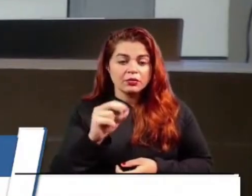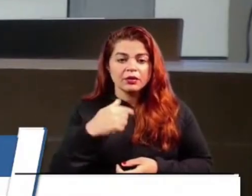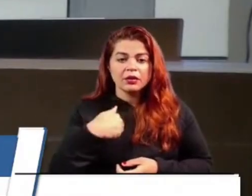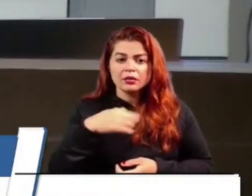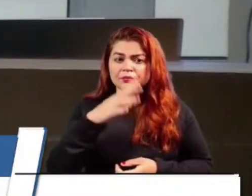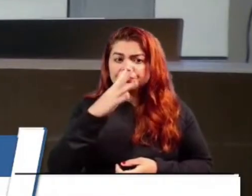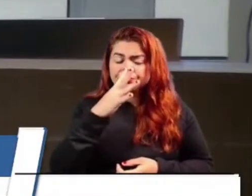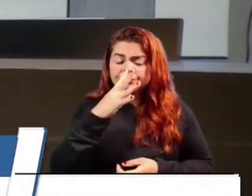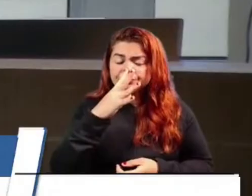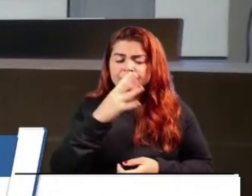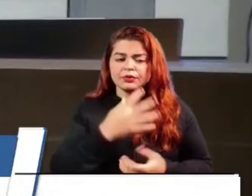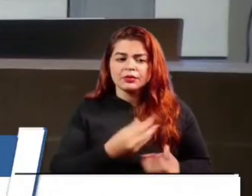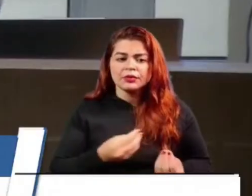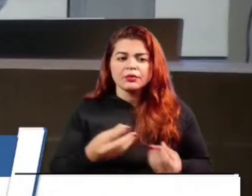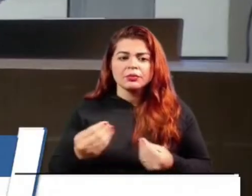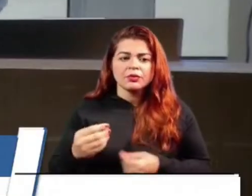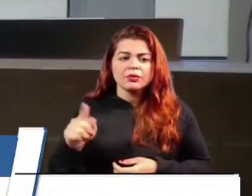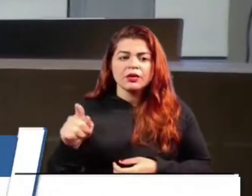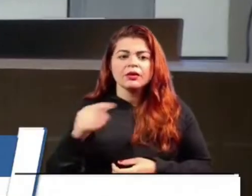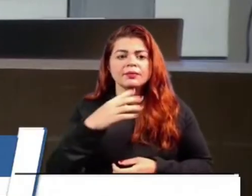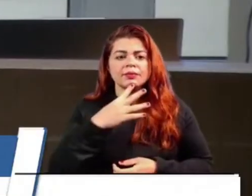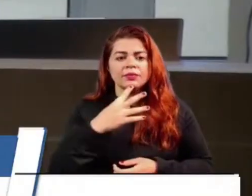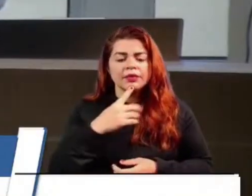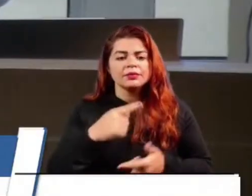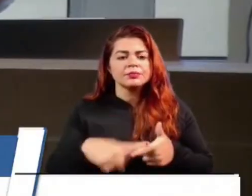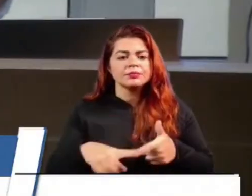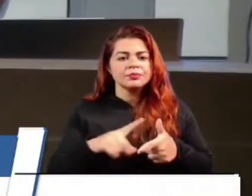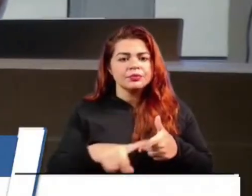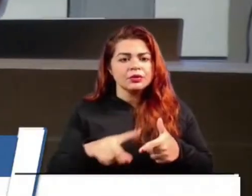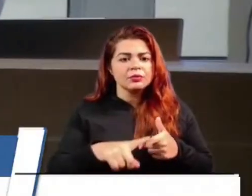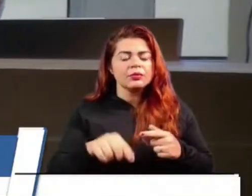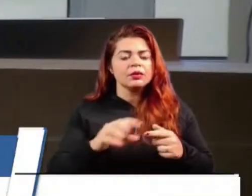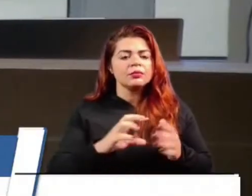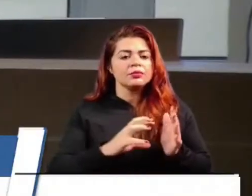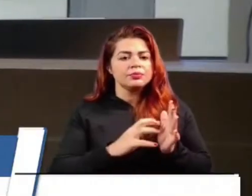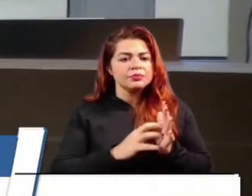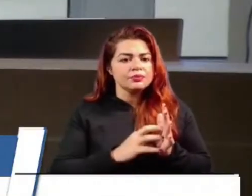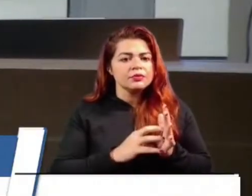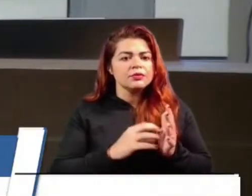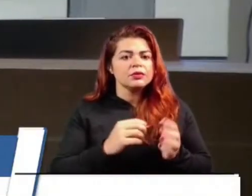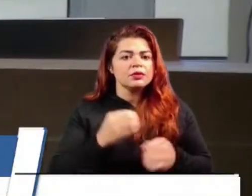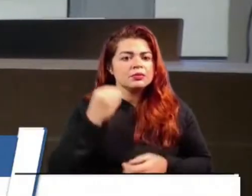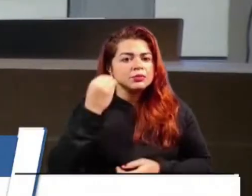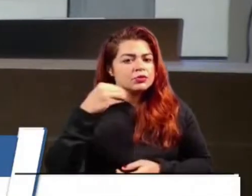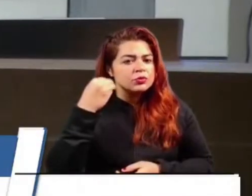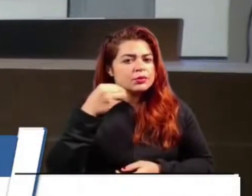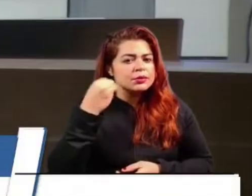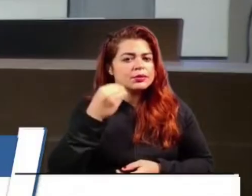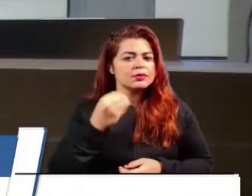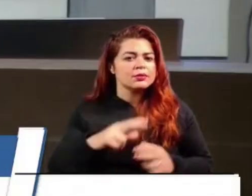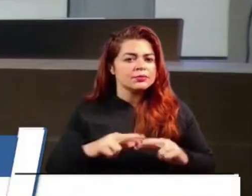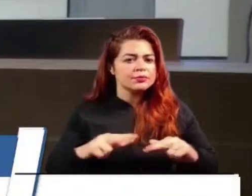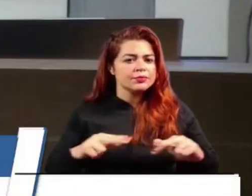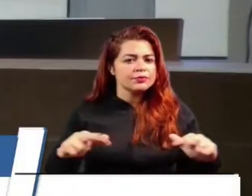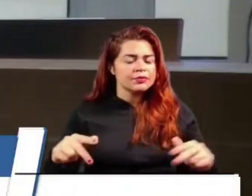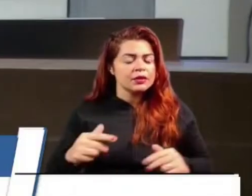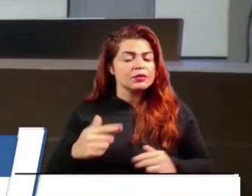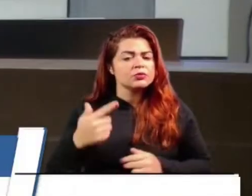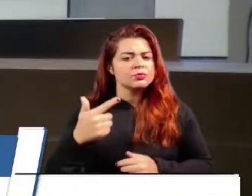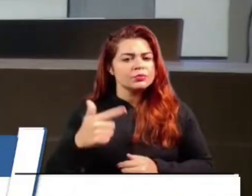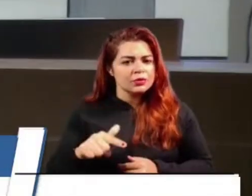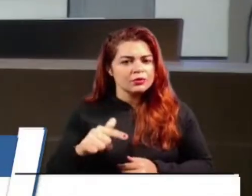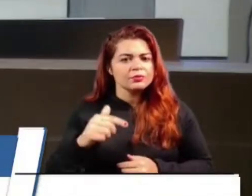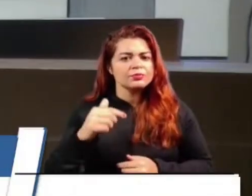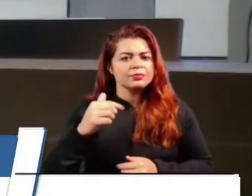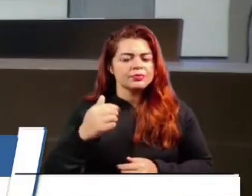problemas do servidor, e a experiência dele vai colaborar. E o seu jeito também, igual eu falei, volto a dizer, te agrada muito. A questão da agressão